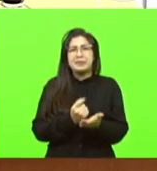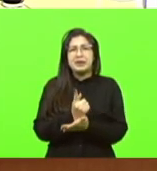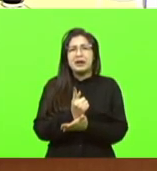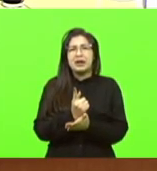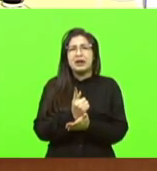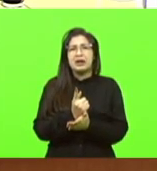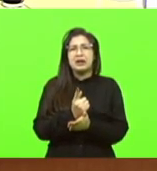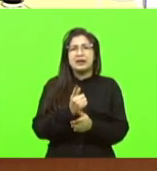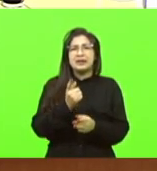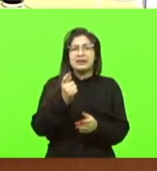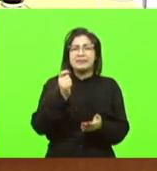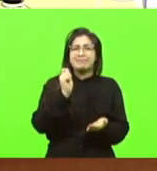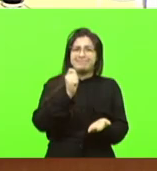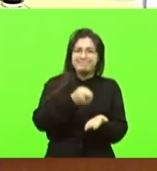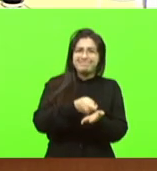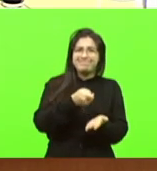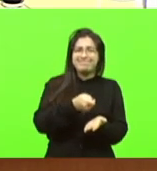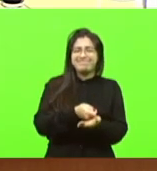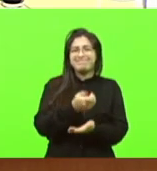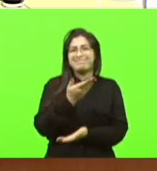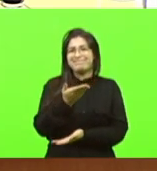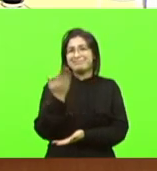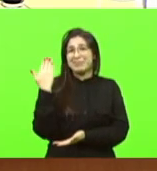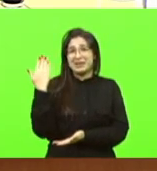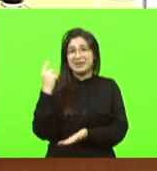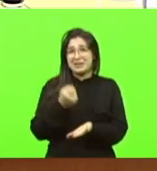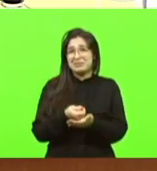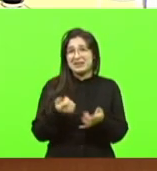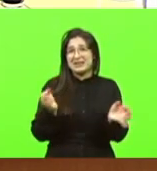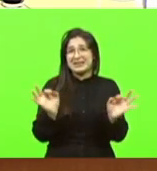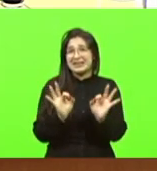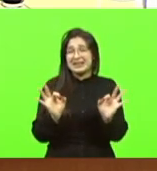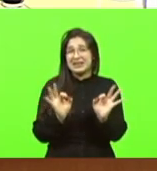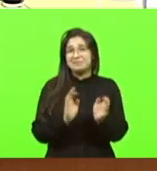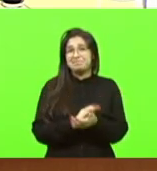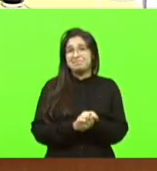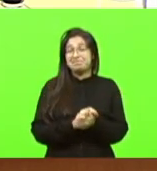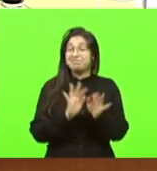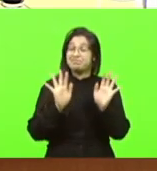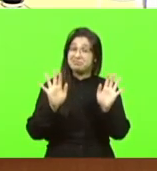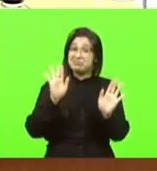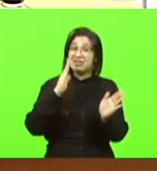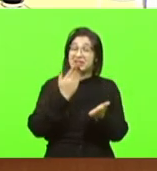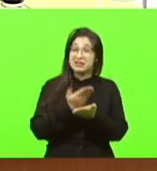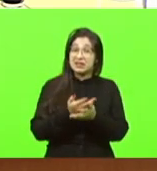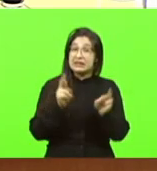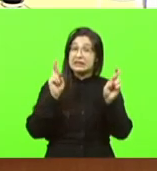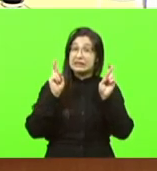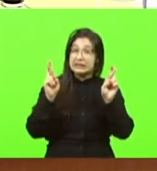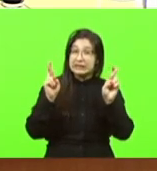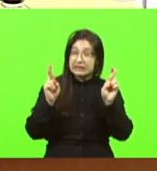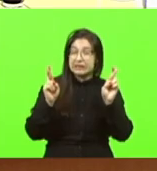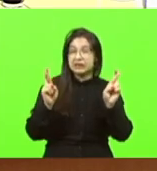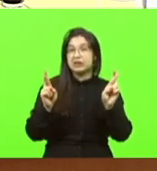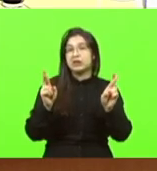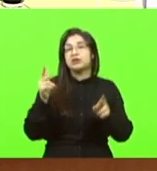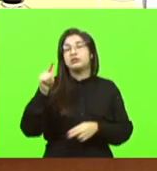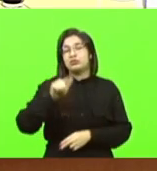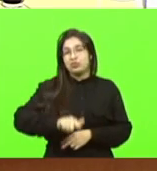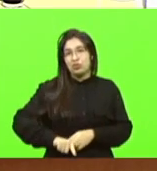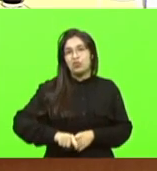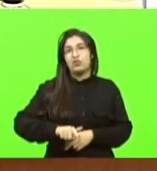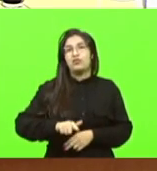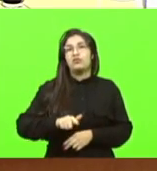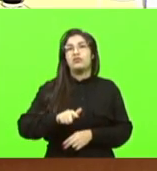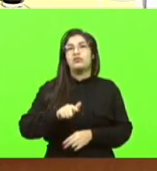pagava Mas também tenho confiança e estou dando aqui mais um voto de confiança Deputado José